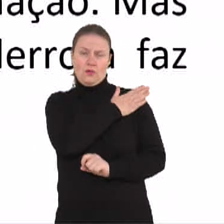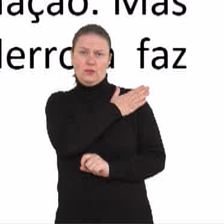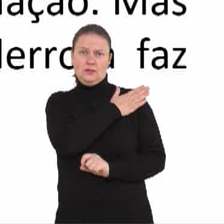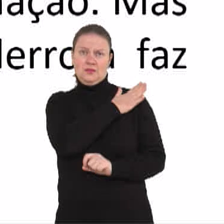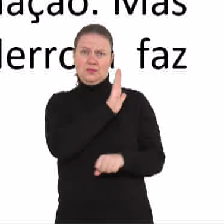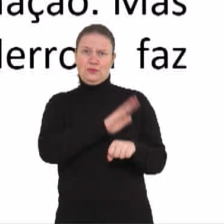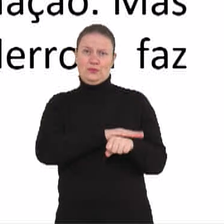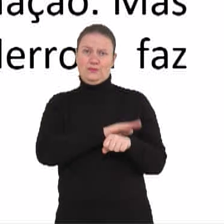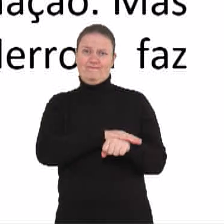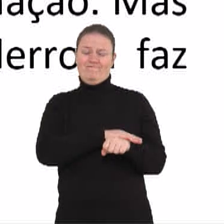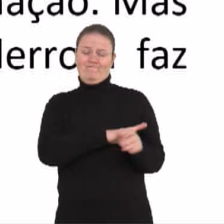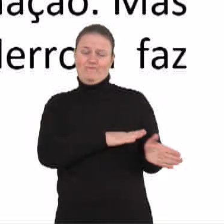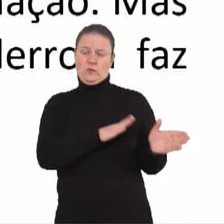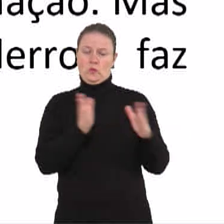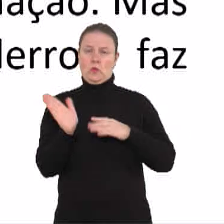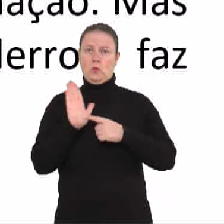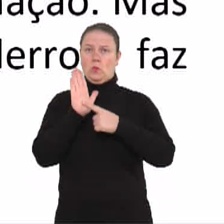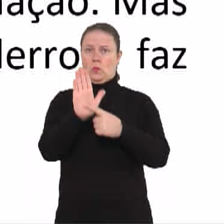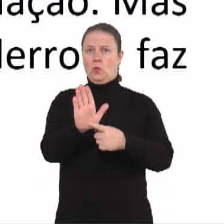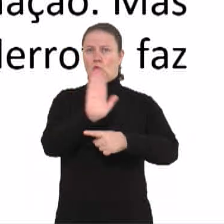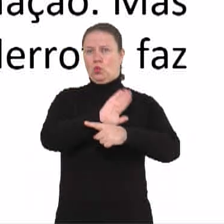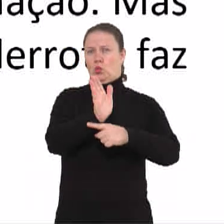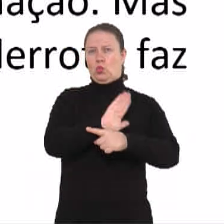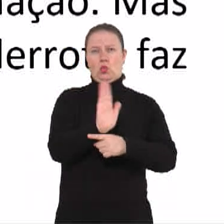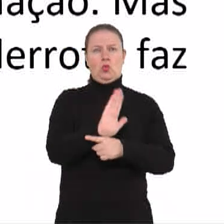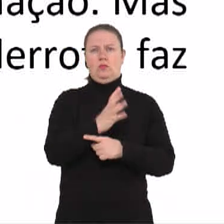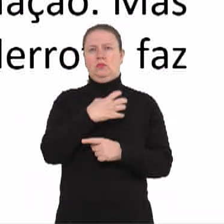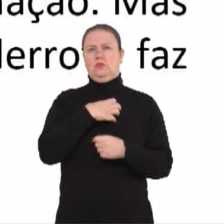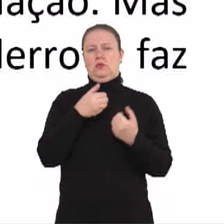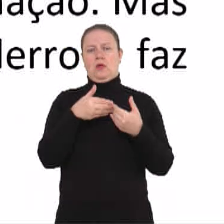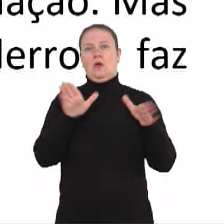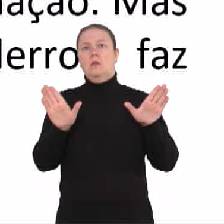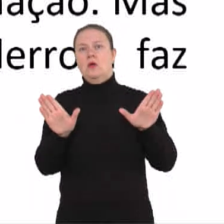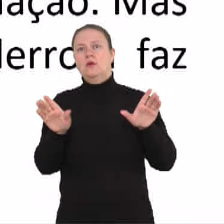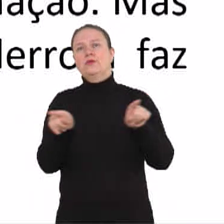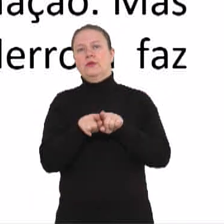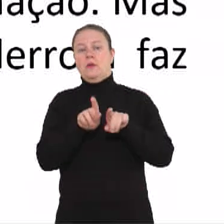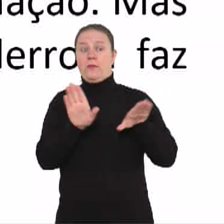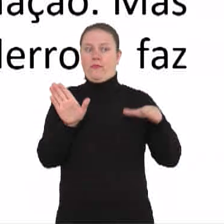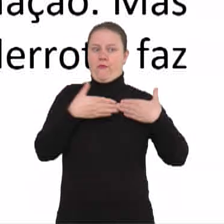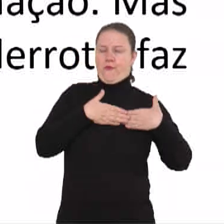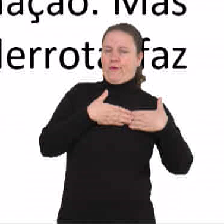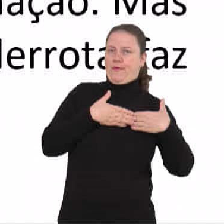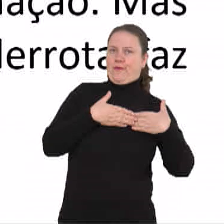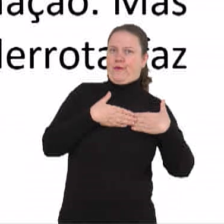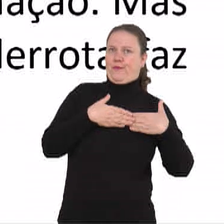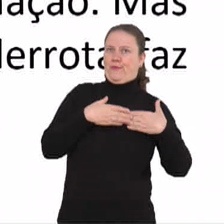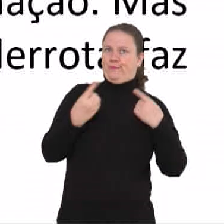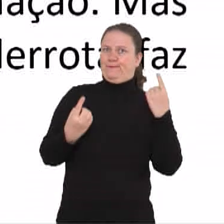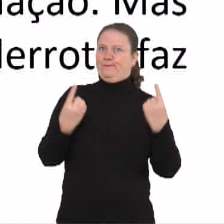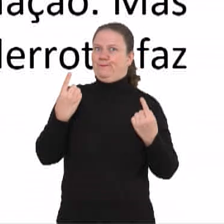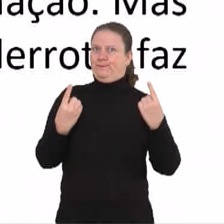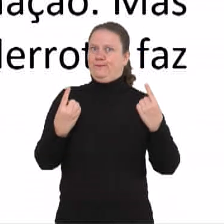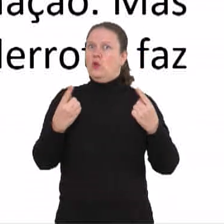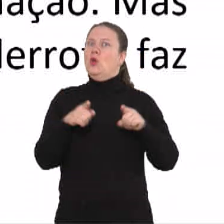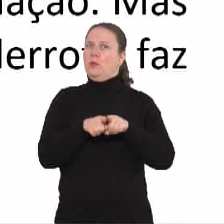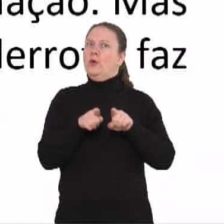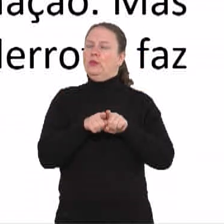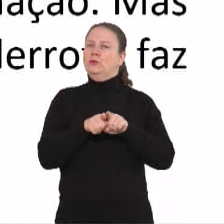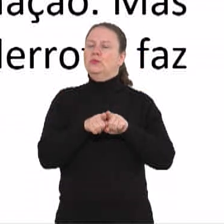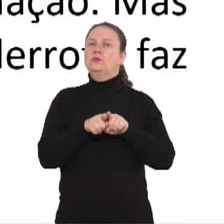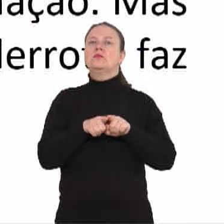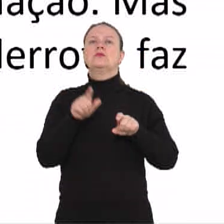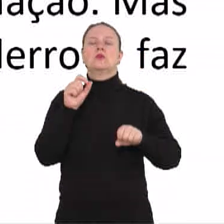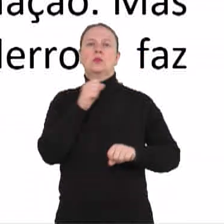né? Mostrado no filme tanto de forma aberta quanto velada. O maior destaque é não definir seus protagonistas